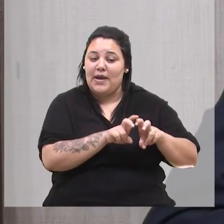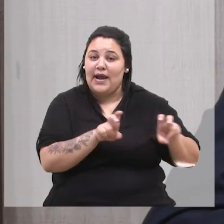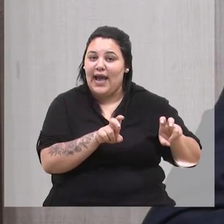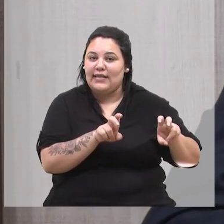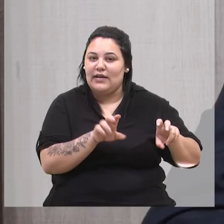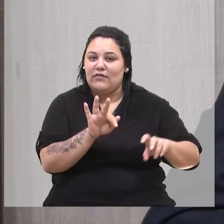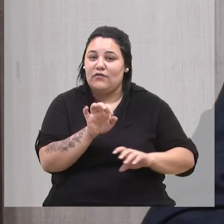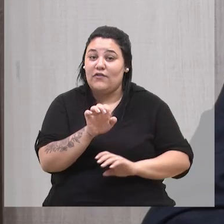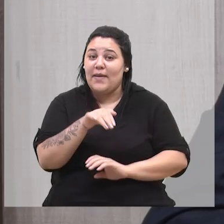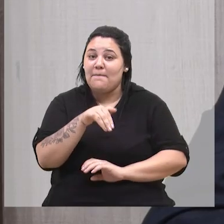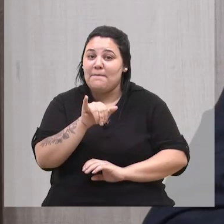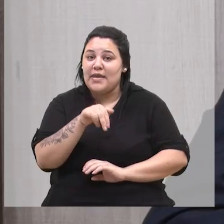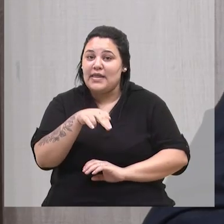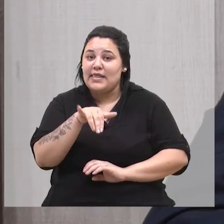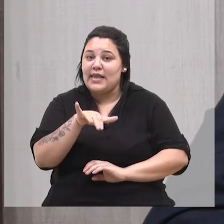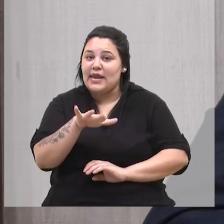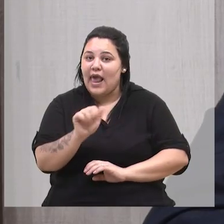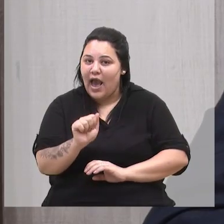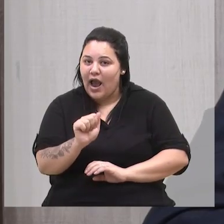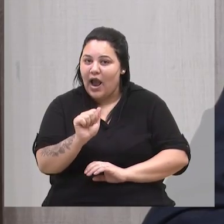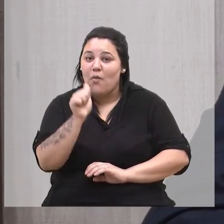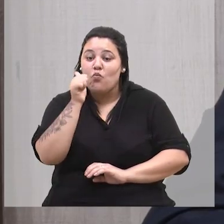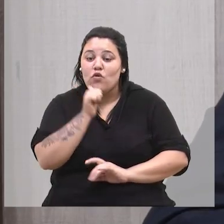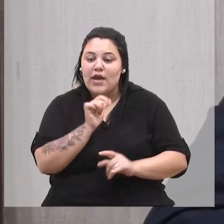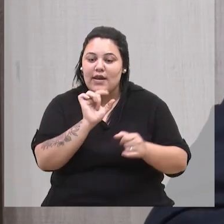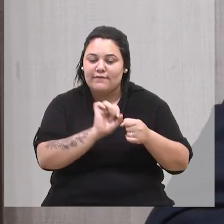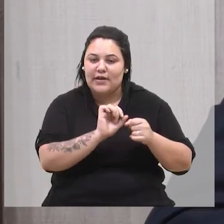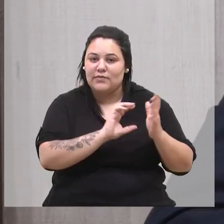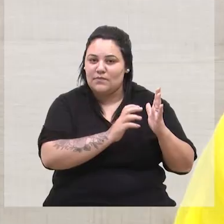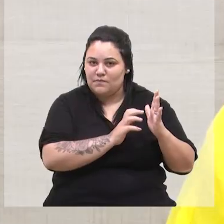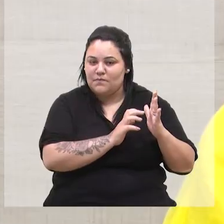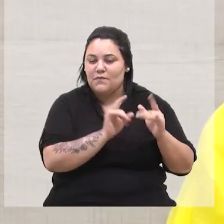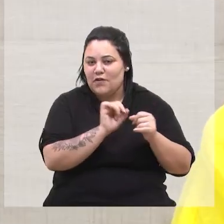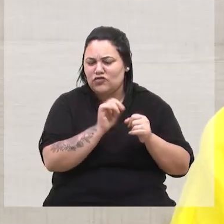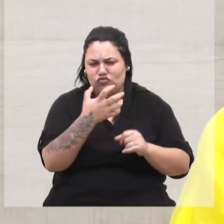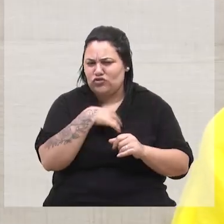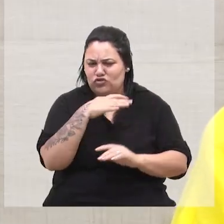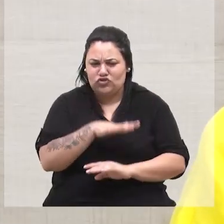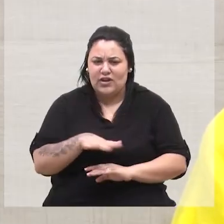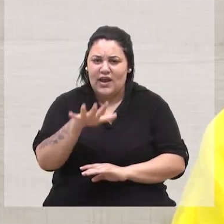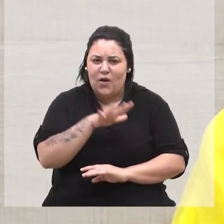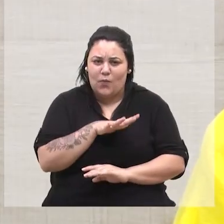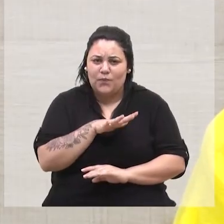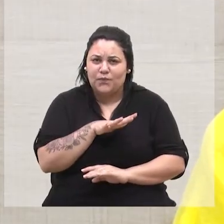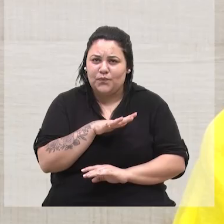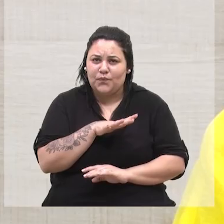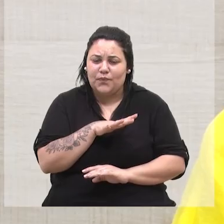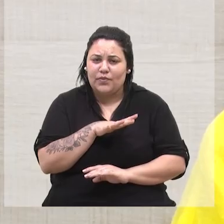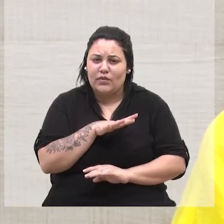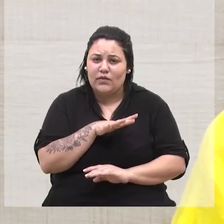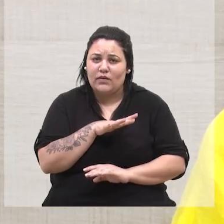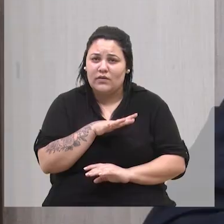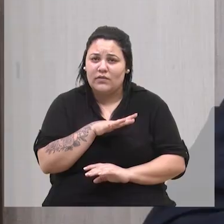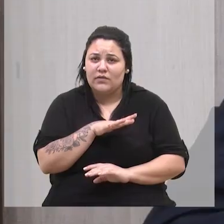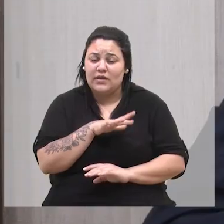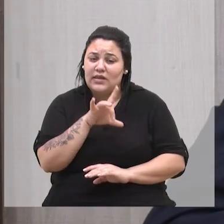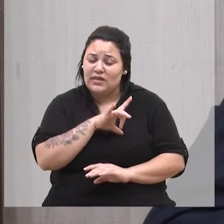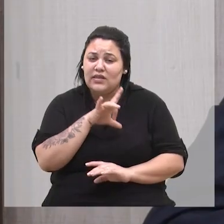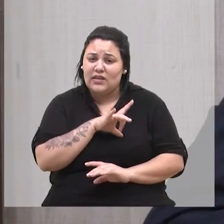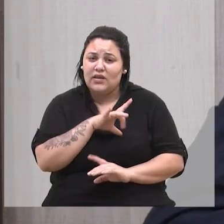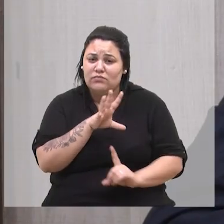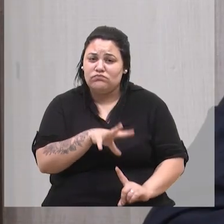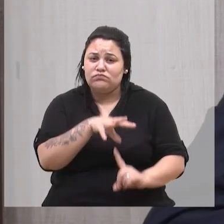feminina, em que mulheres começam a fazer, mulheres parlamentares, de modo geral, isso nas casas legislativas tem um destaque